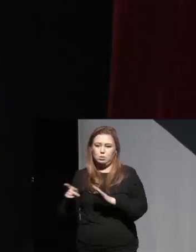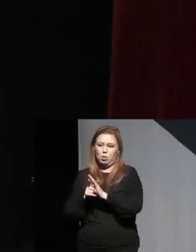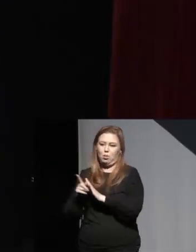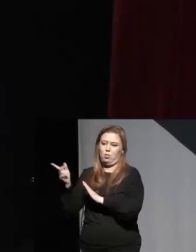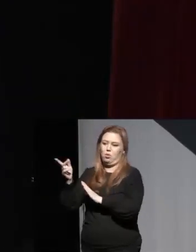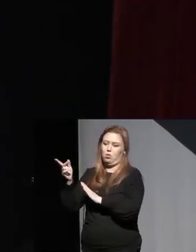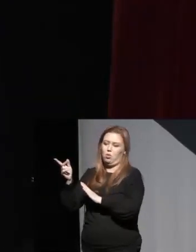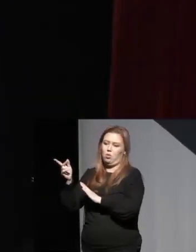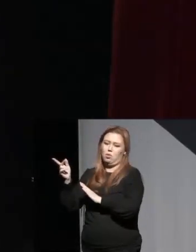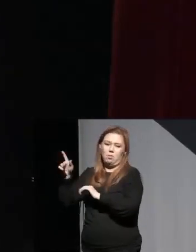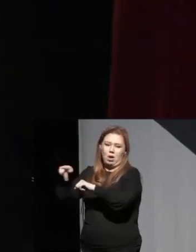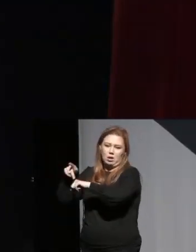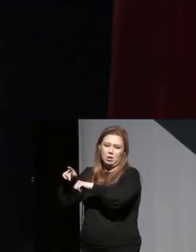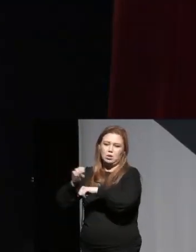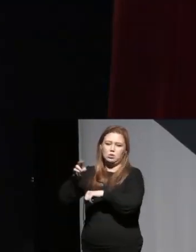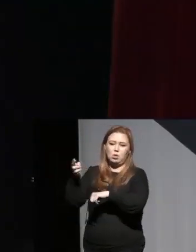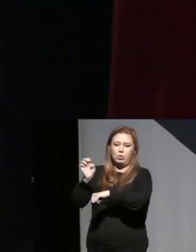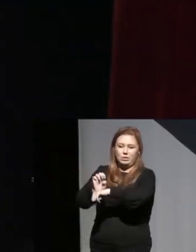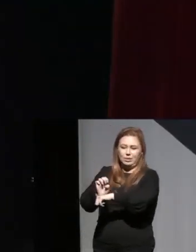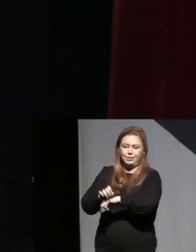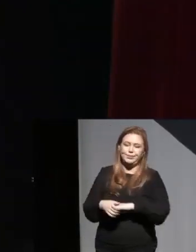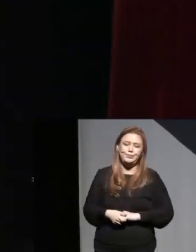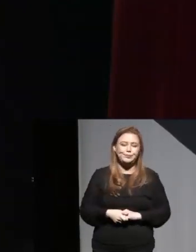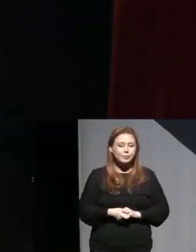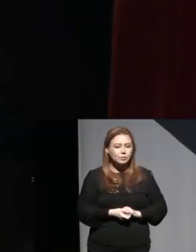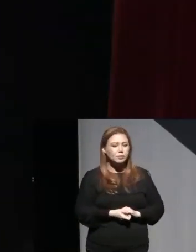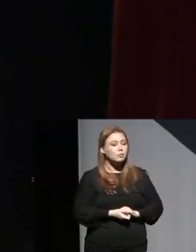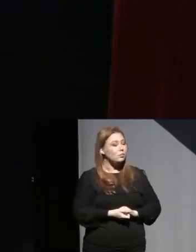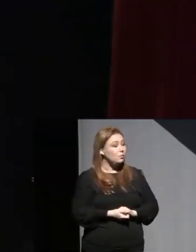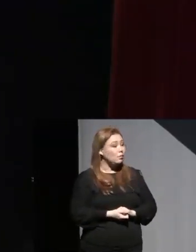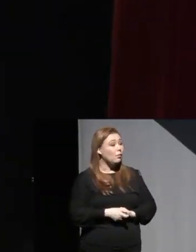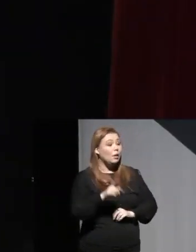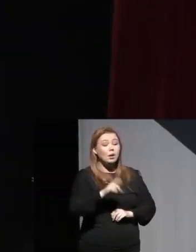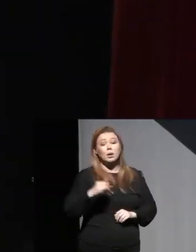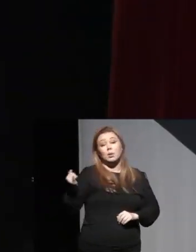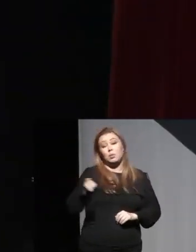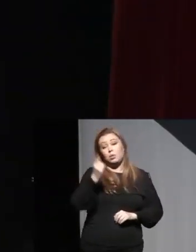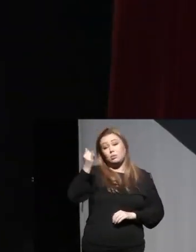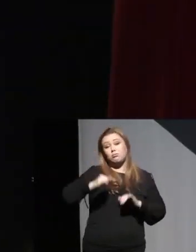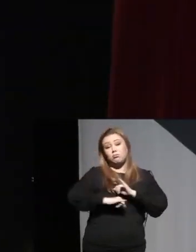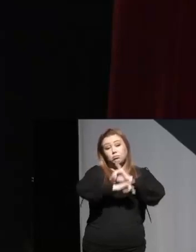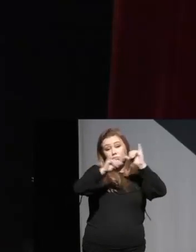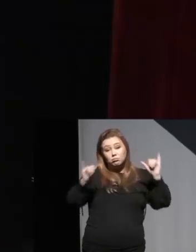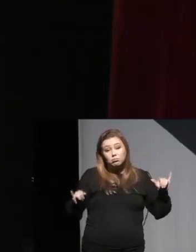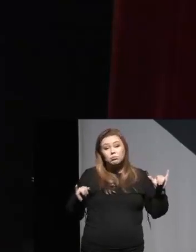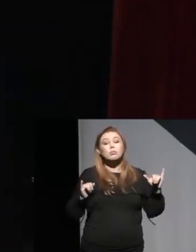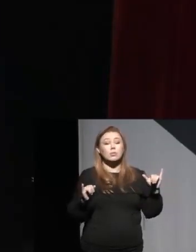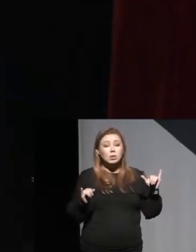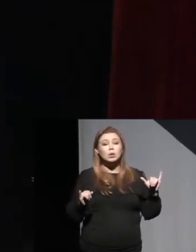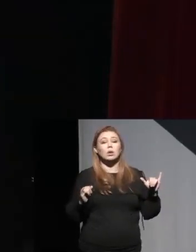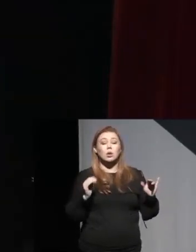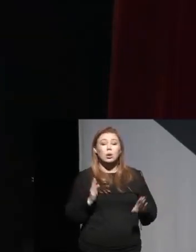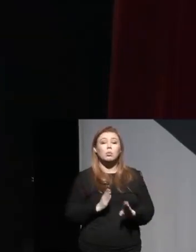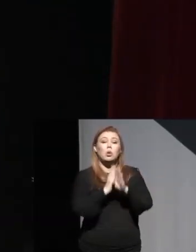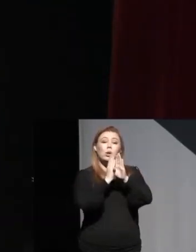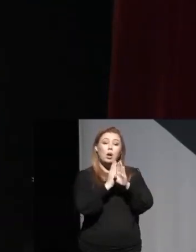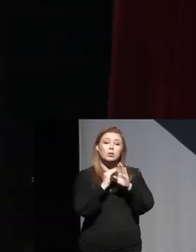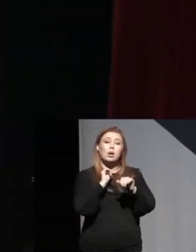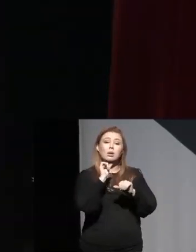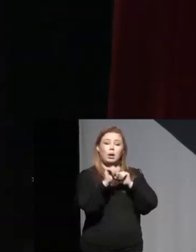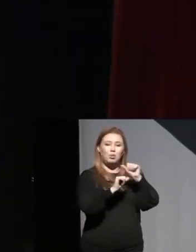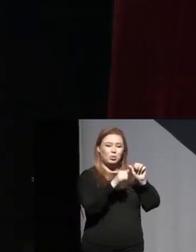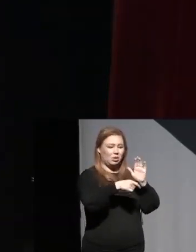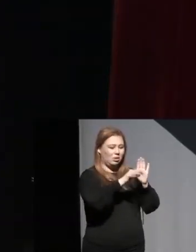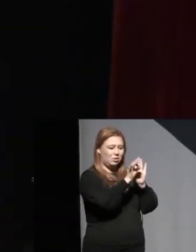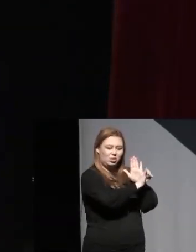esferas. E isso é importante destacar, até em virtude da reforma tributária, agora eu vou